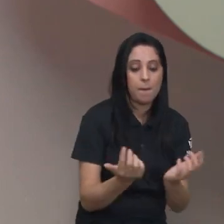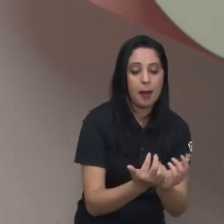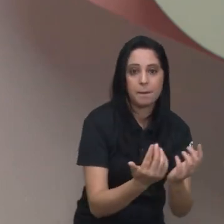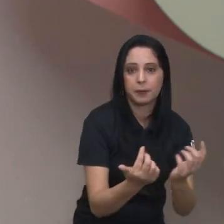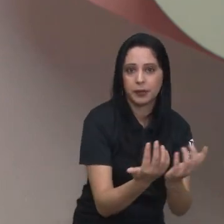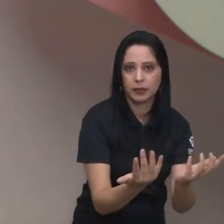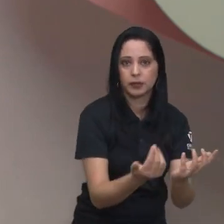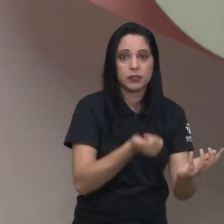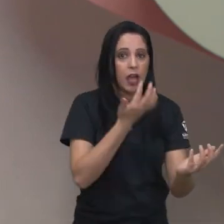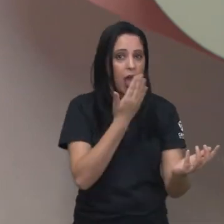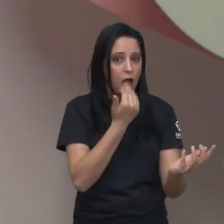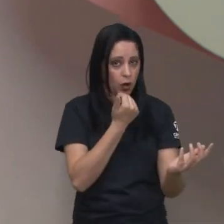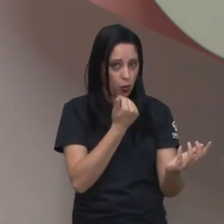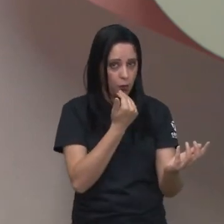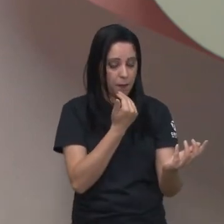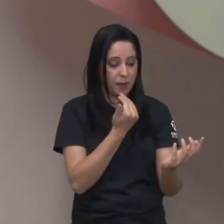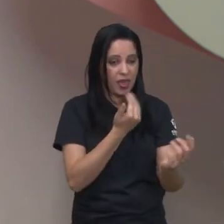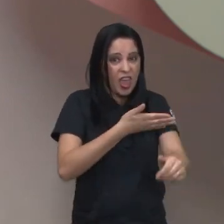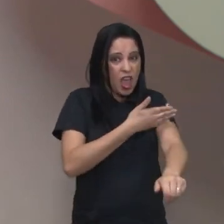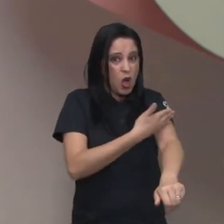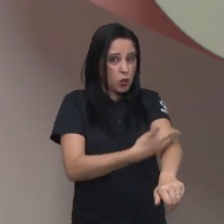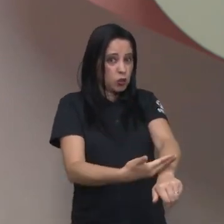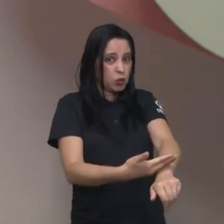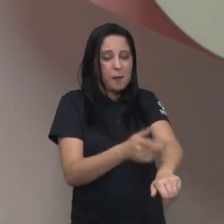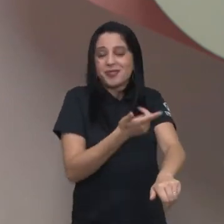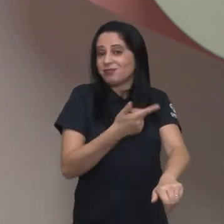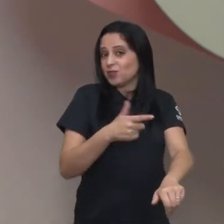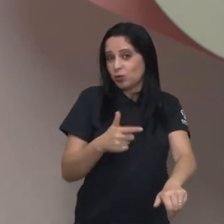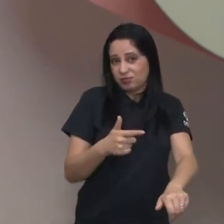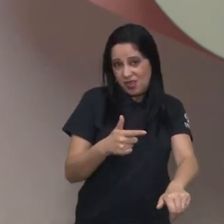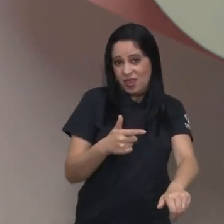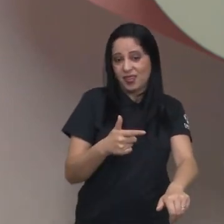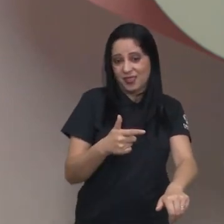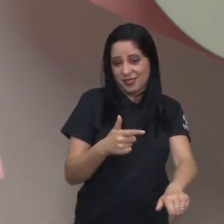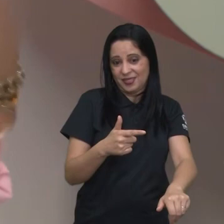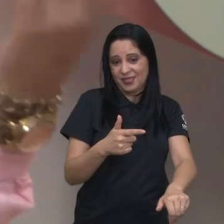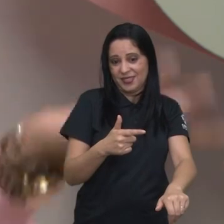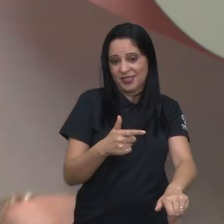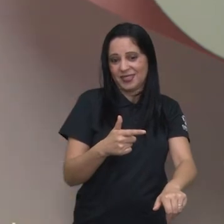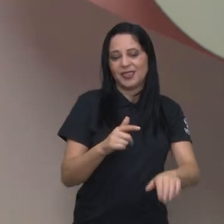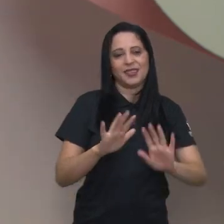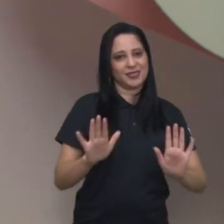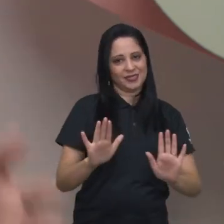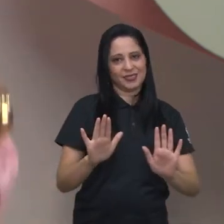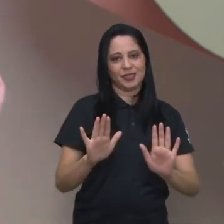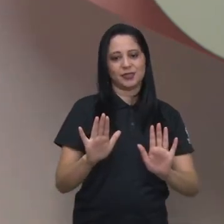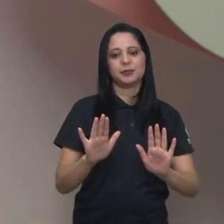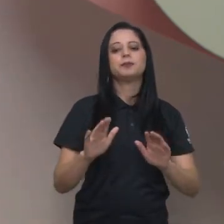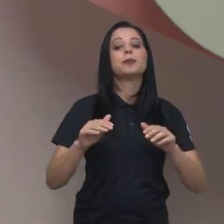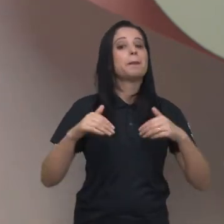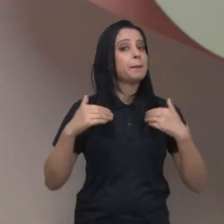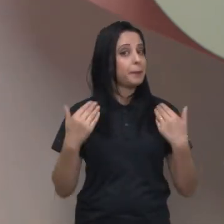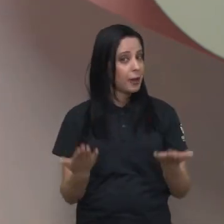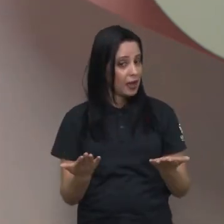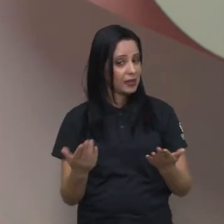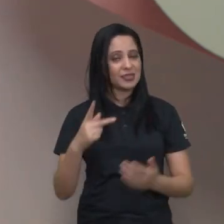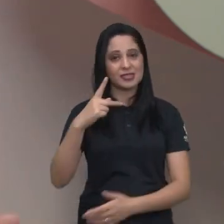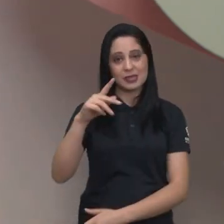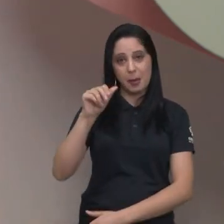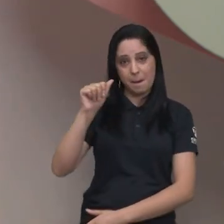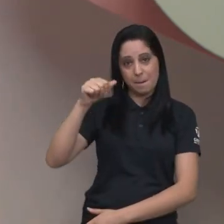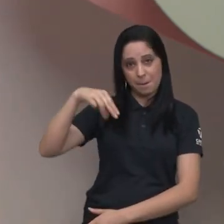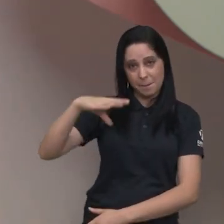colocar um S aqui, vai ficar punks, e aí do que é esse S? Esse S não existe. Mas punk ou plantas alimentícias